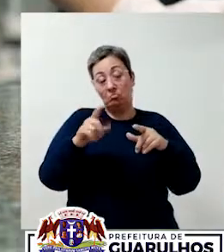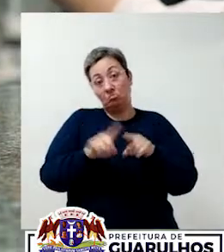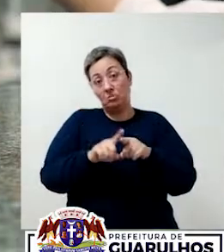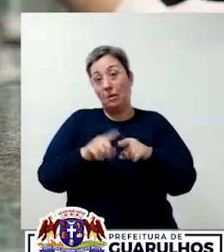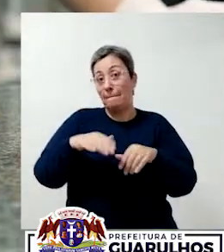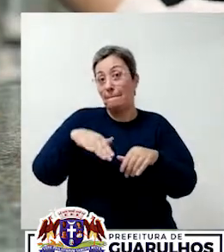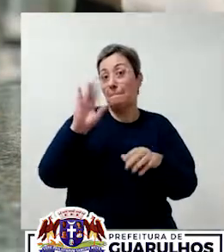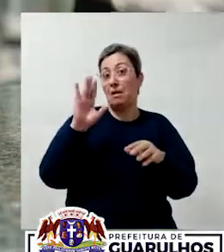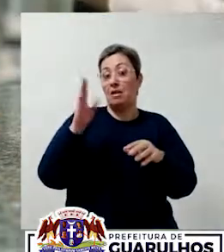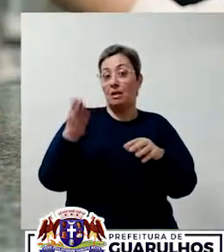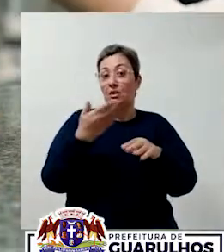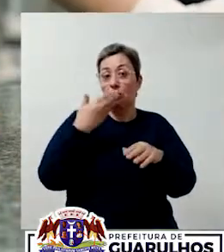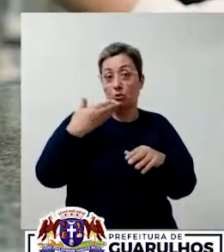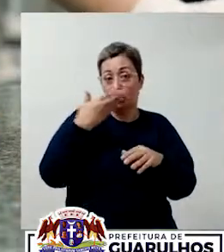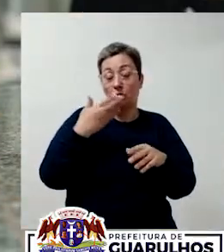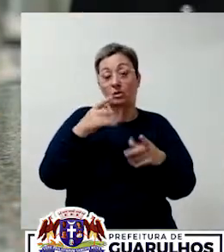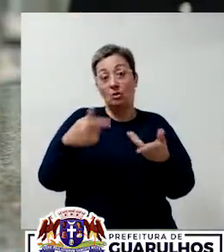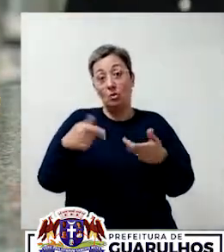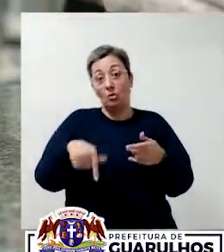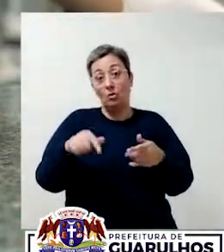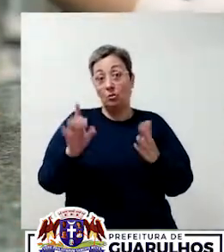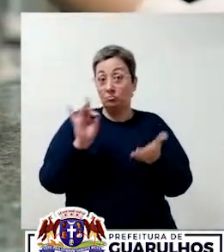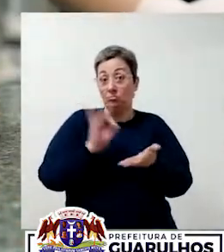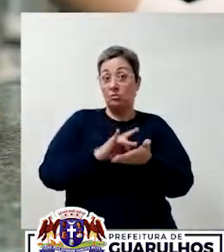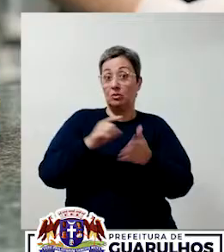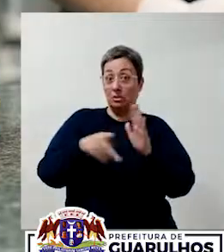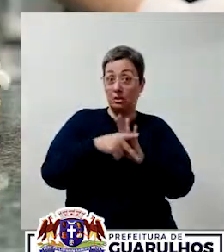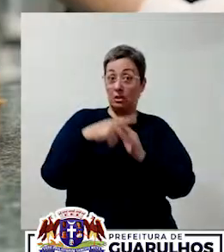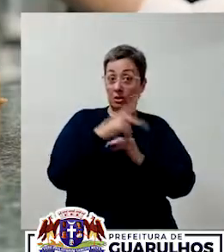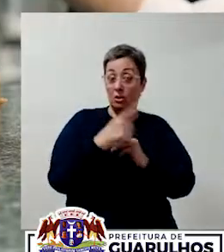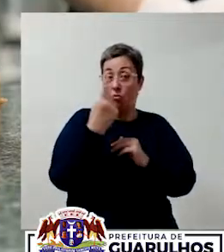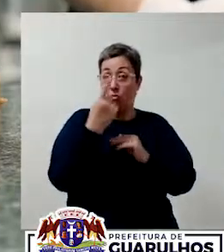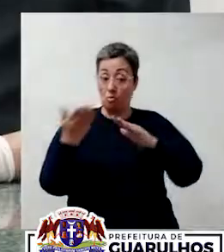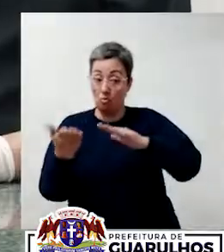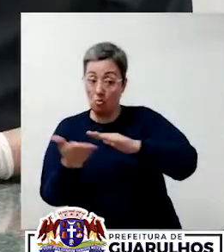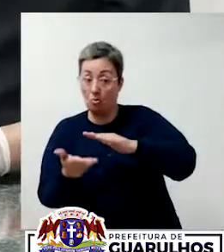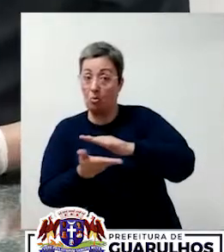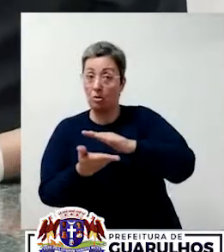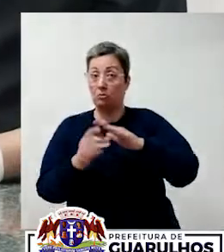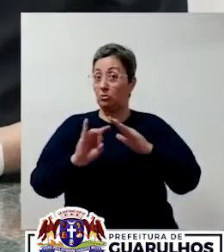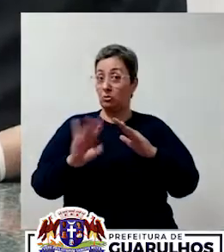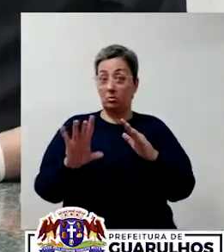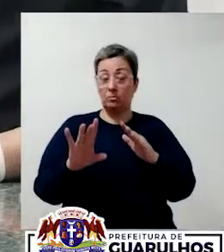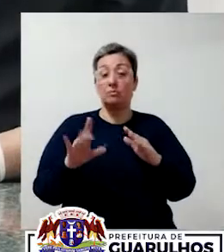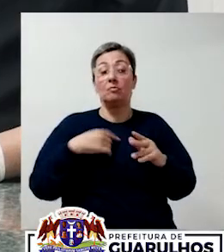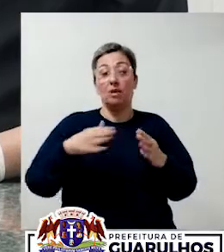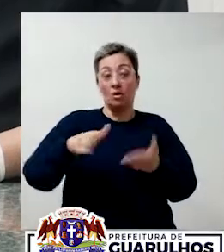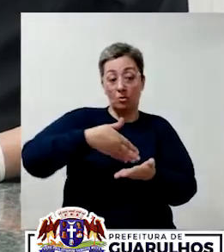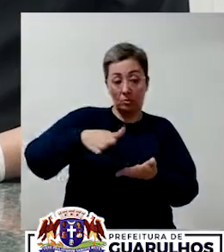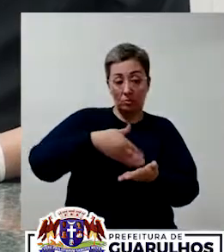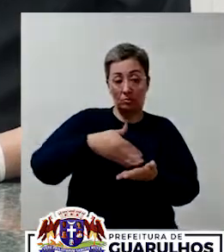Tem alguns lugares que vai dar 2 cortes e aí vai se usar um pouco mais de recheio. Na receita aqui original da